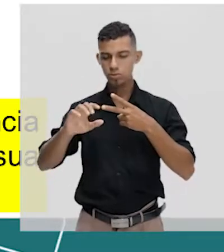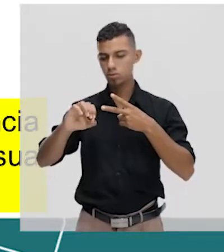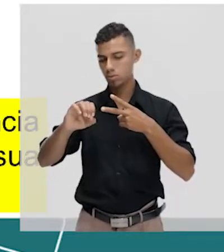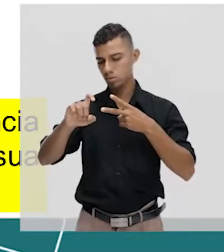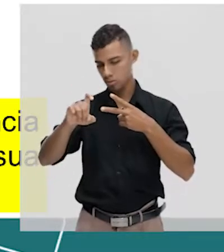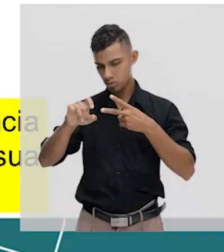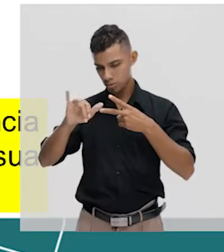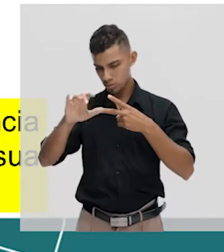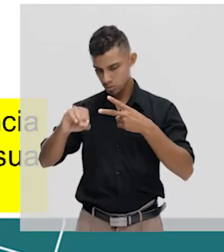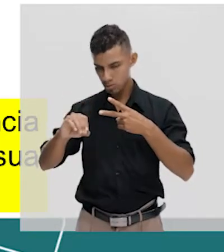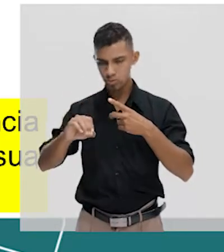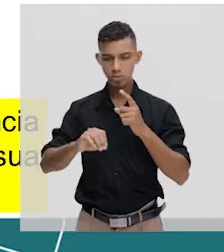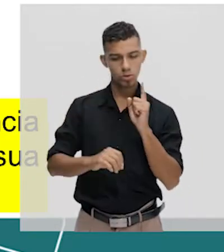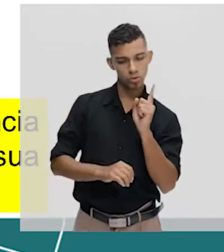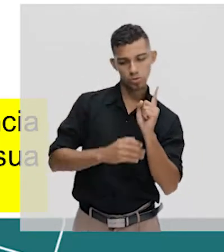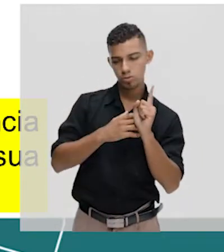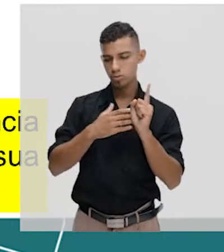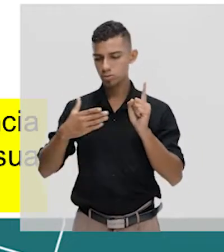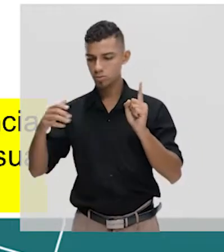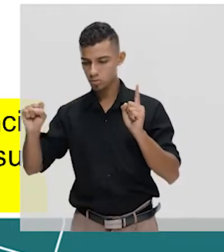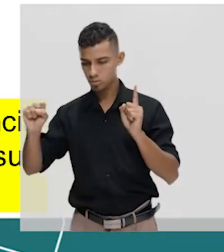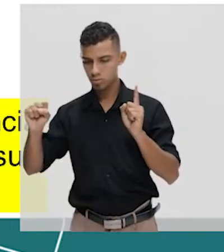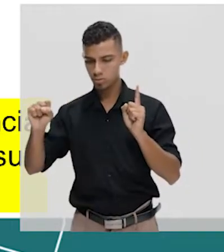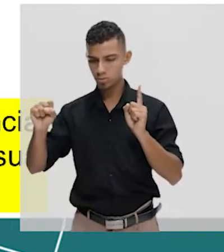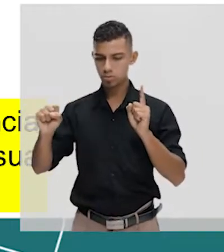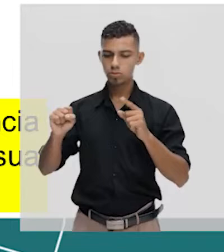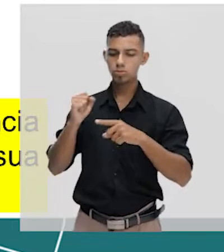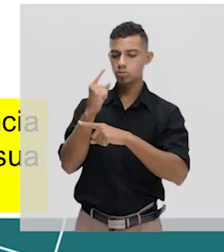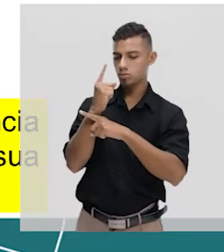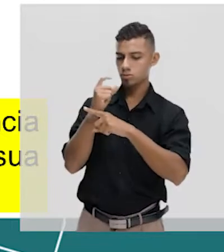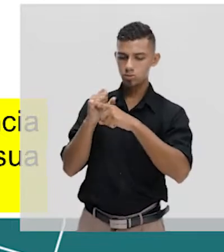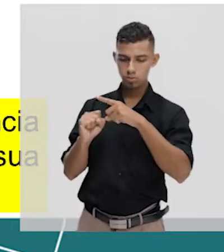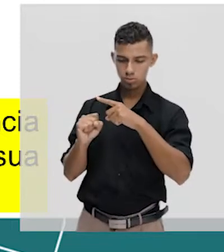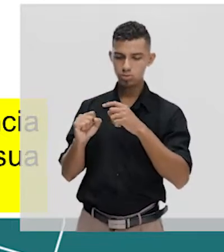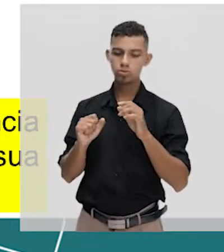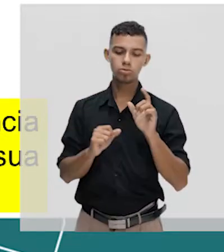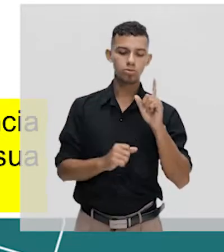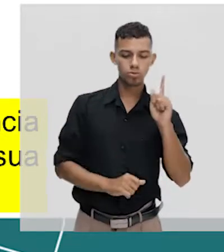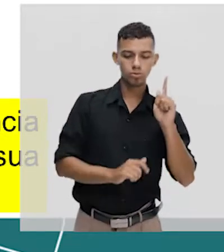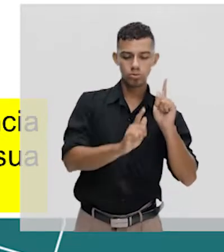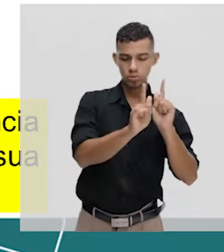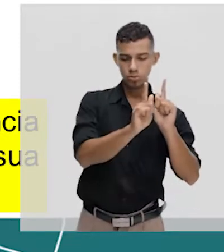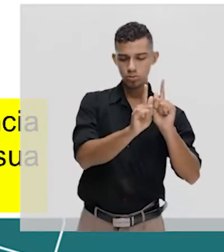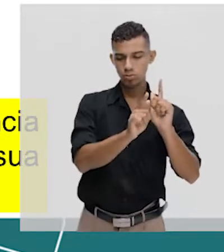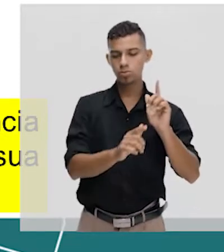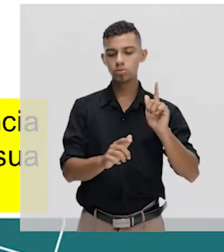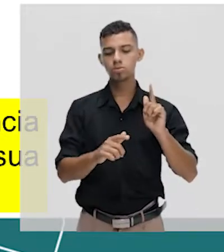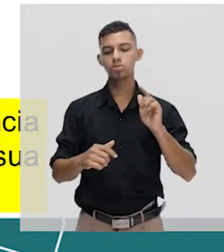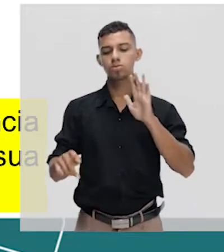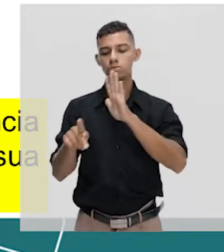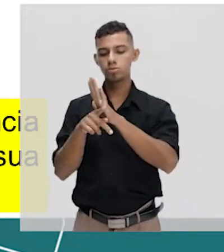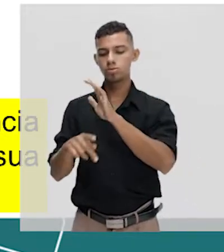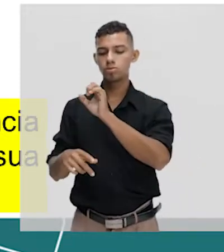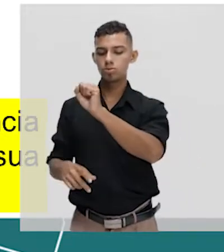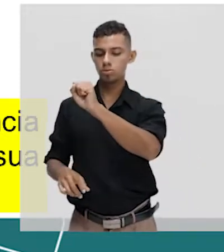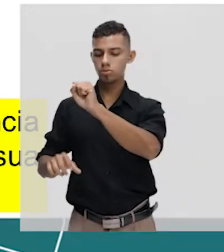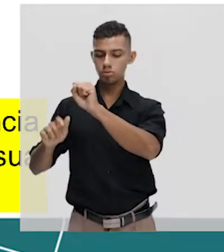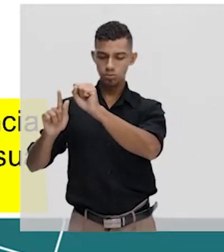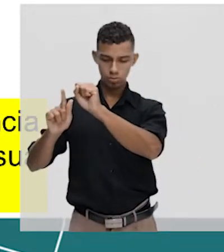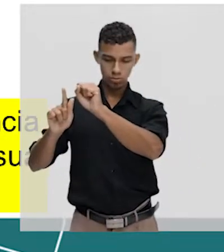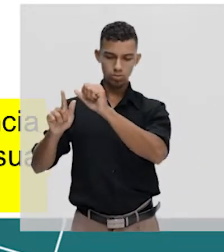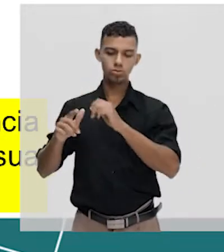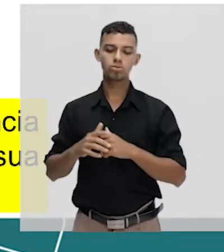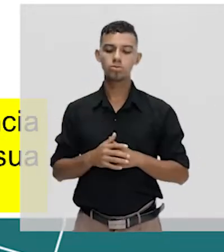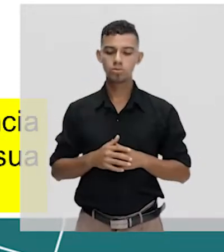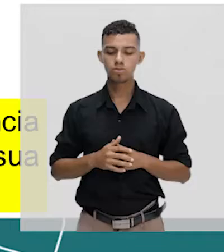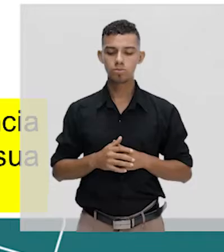para 8. Ou seja, se reagimos 1 grama com 8 gramas de oxigênio, 1 grama de hidrogênio